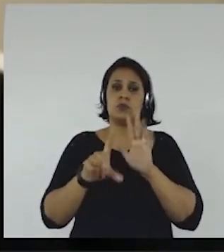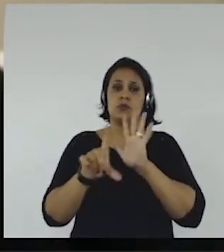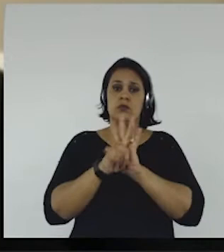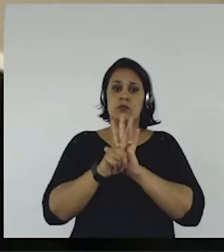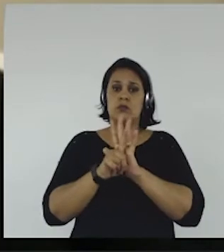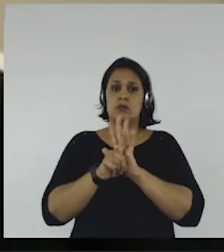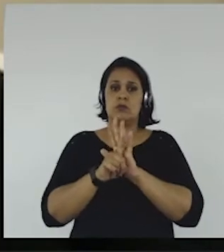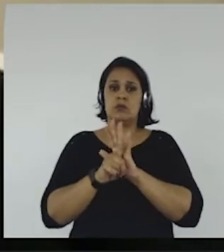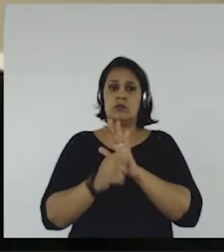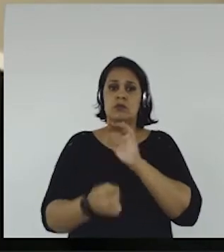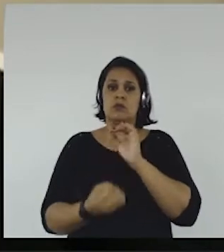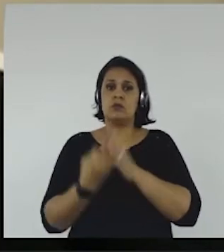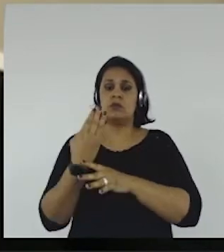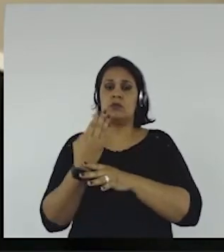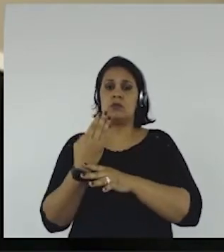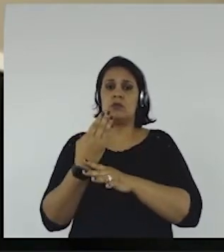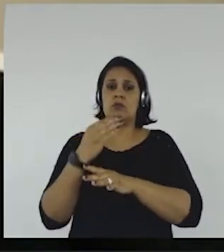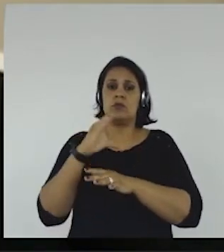Civil.